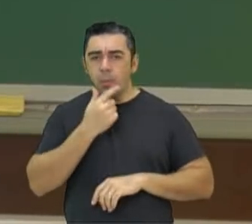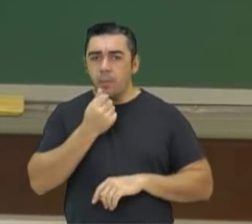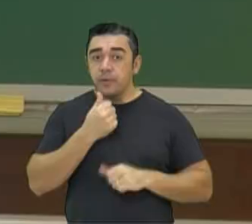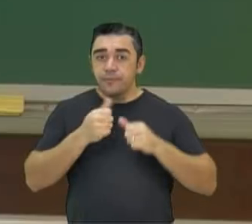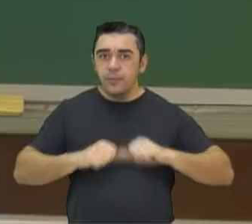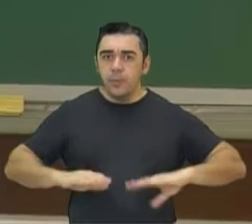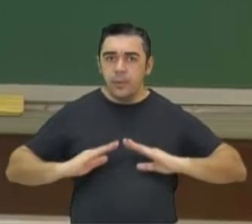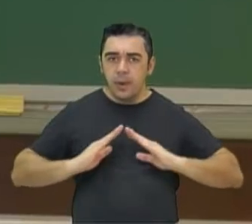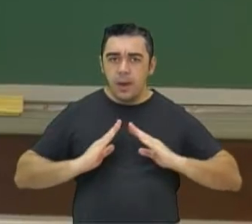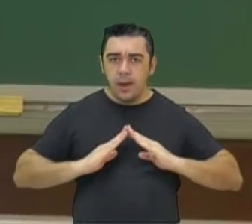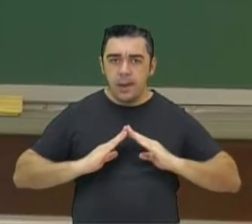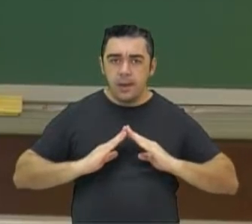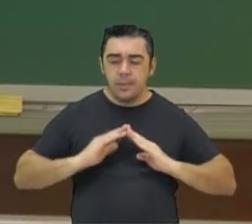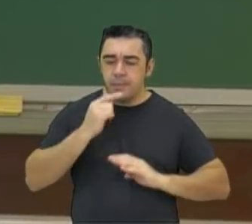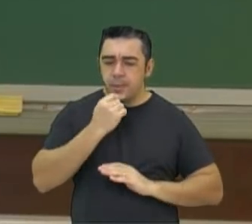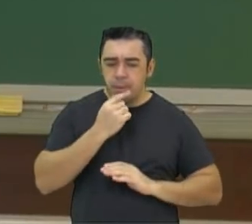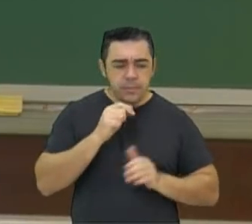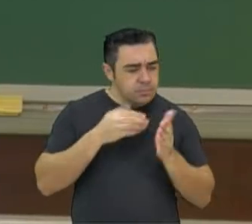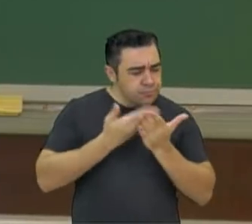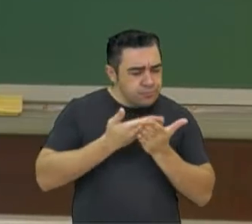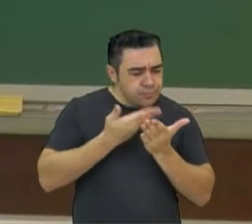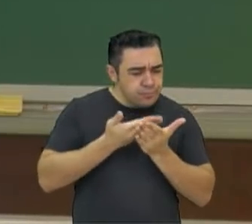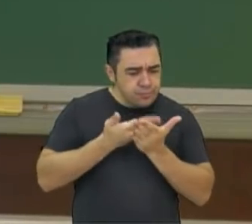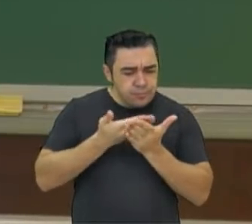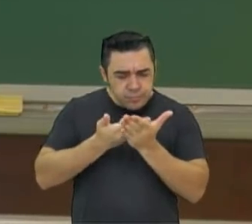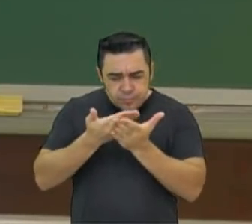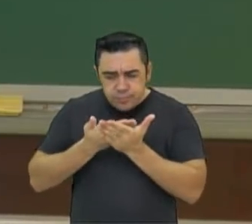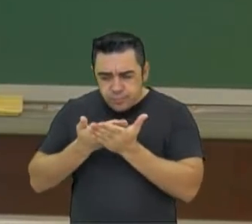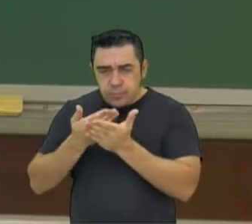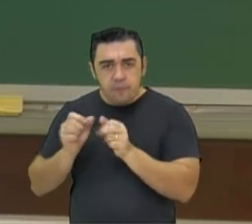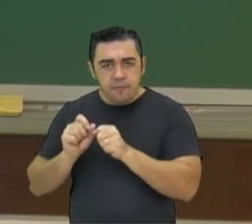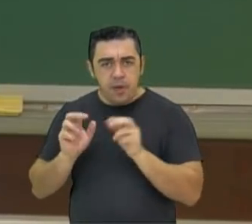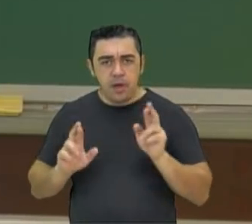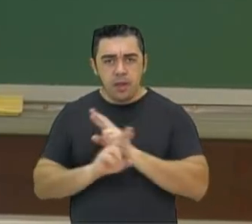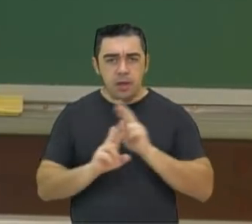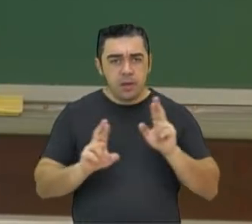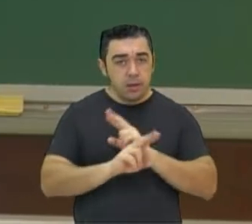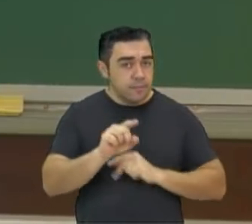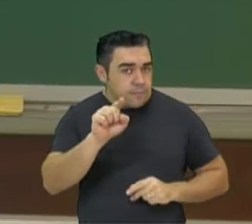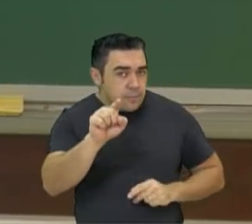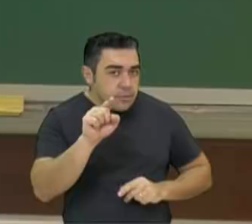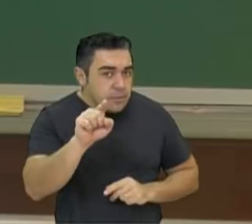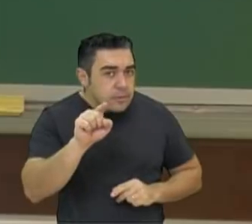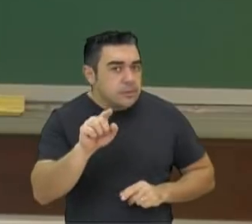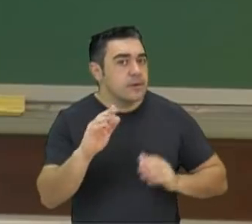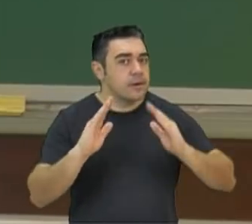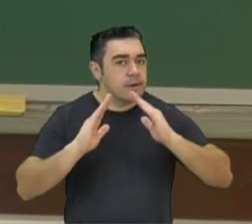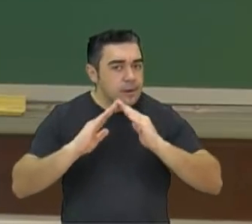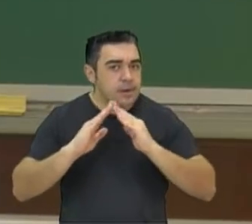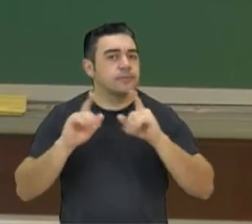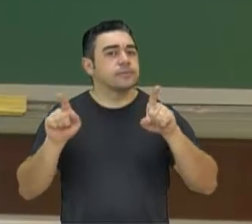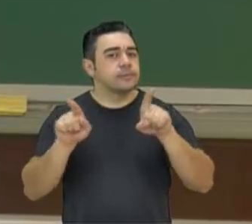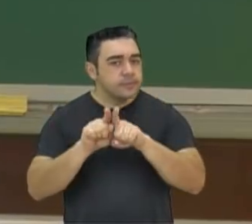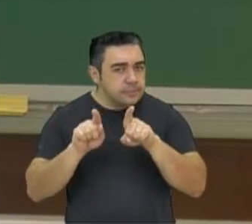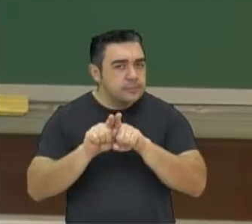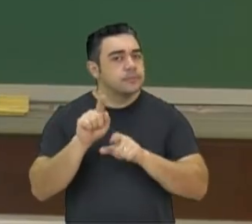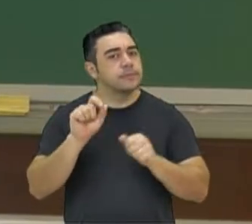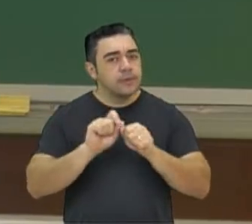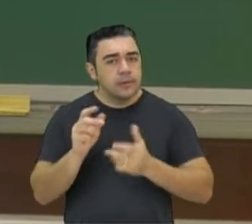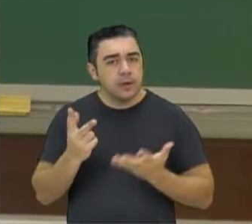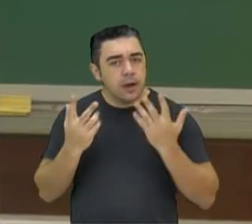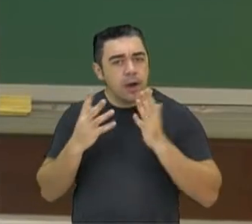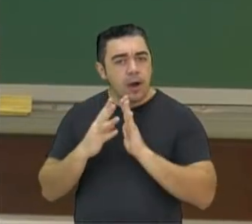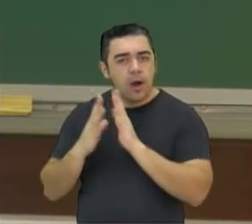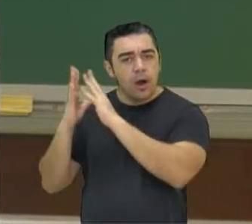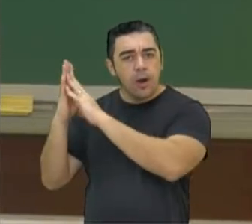casa e descobriu várias relações. Então, você que está aí na sua casa, faça como Newton,